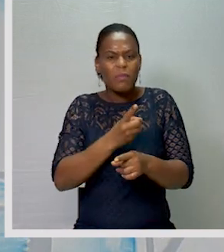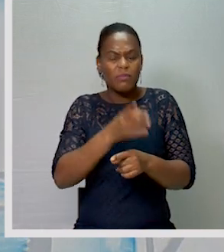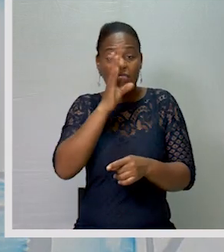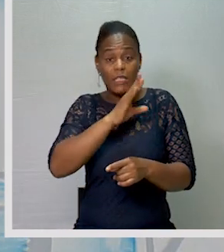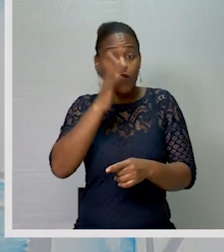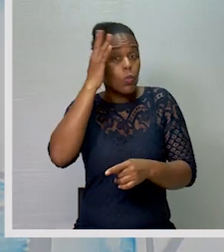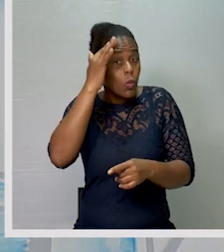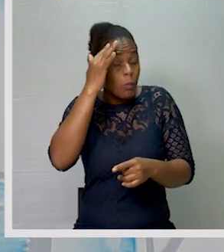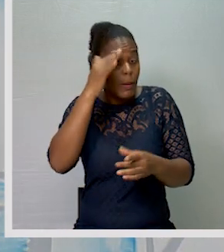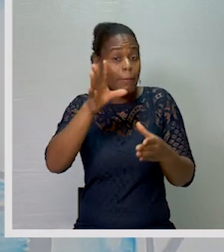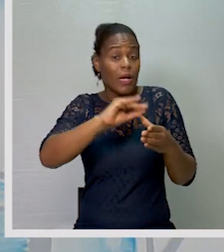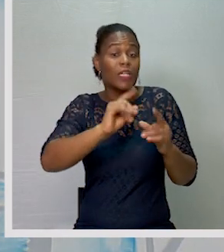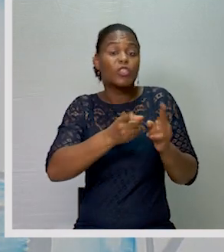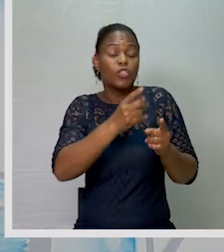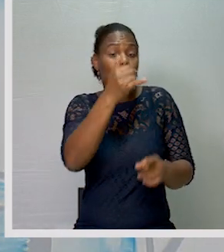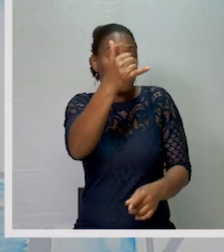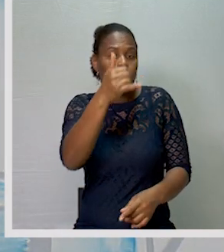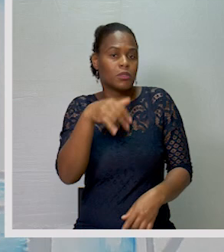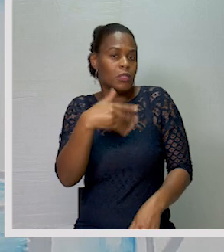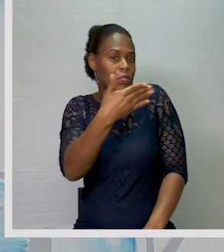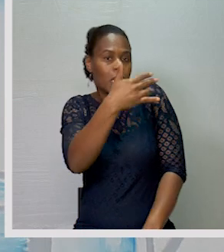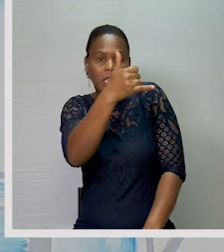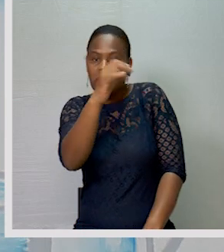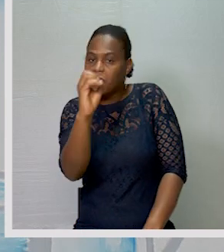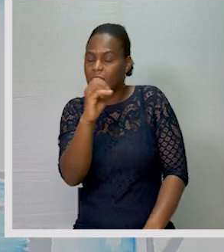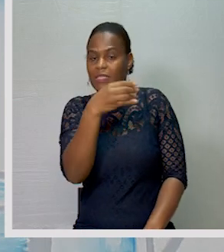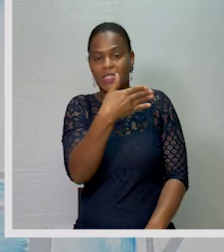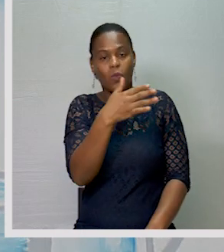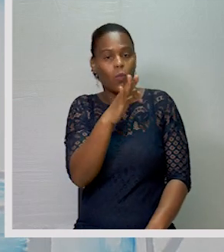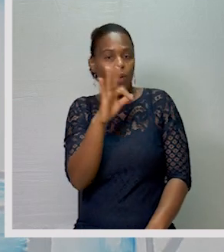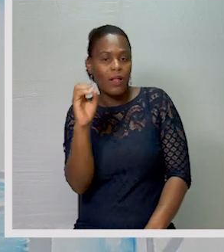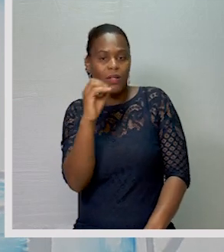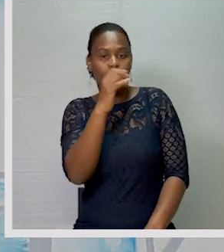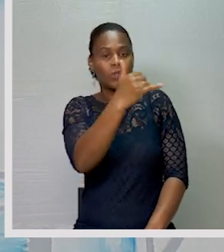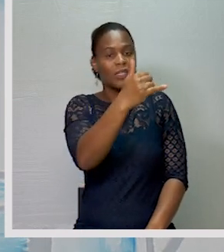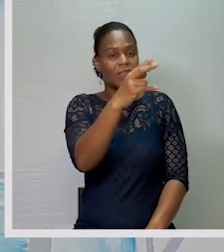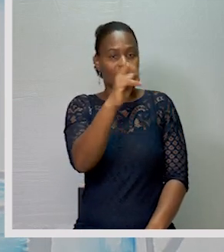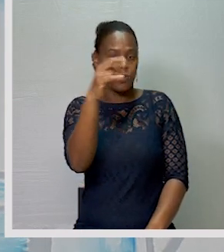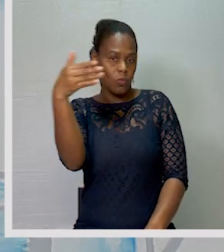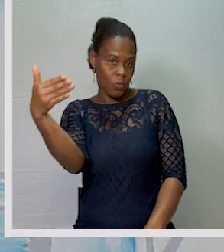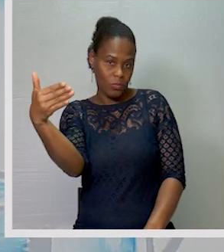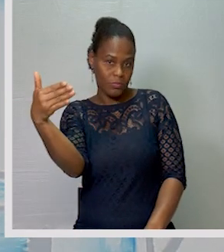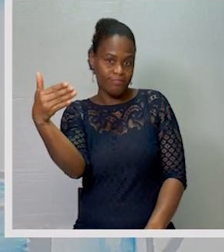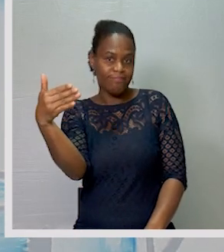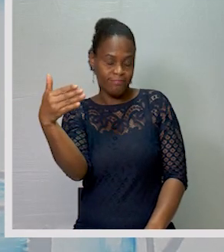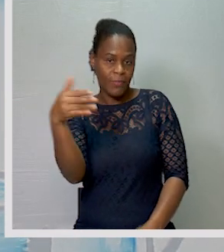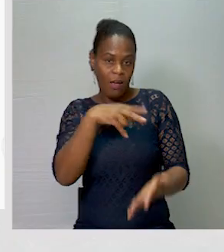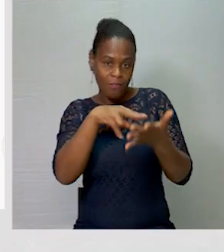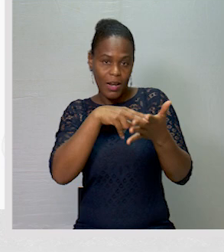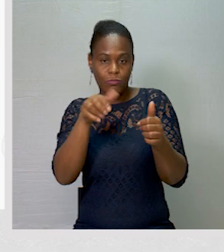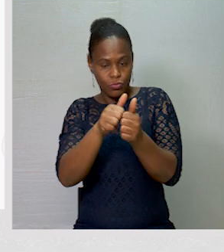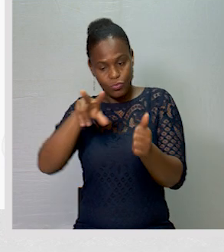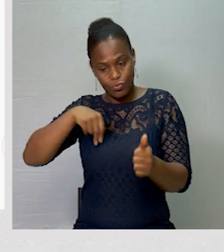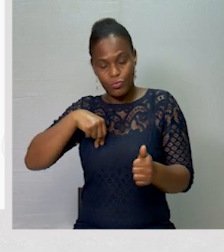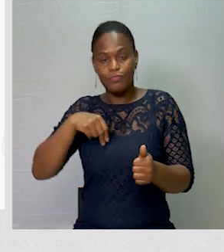a partir de 2 algarismos, 120, 140, e aqui temos 231, leiam comigo.